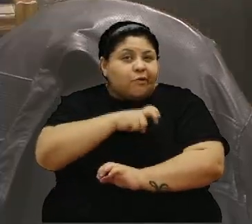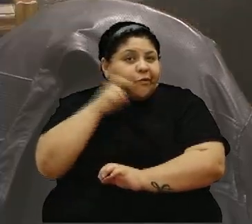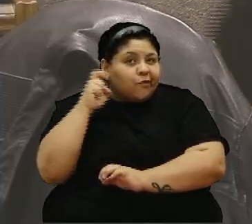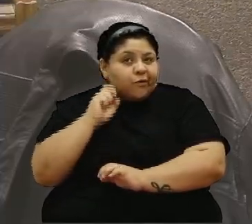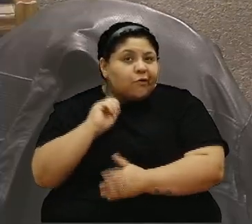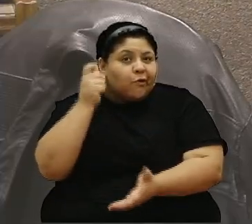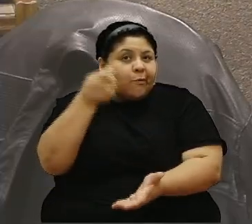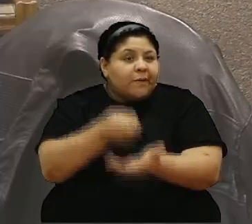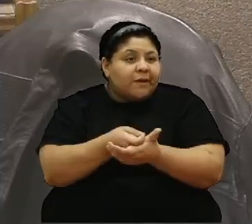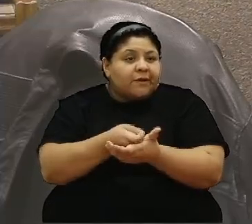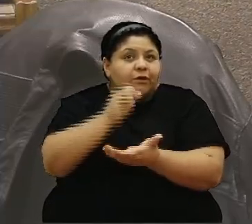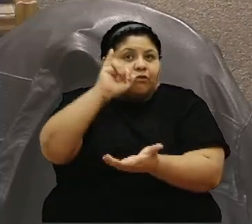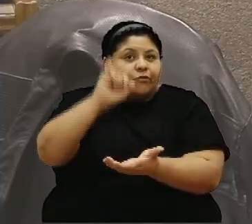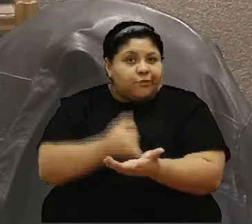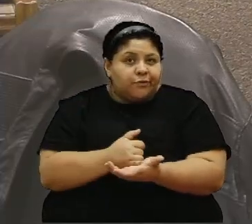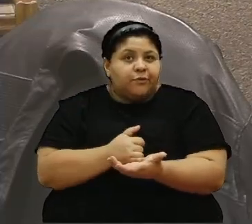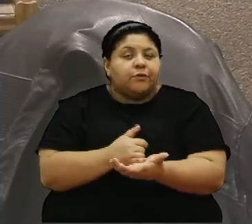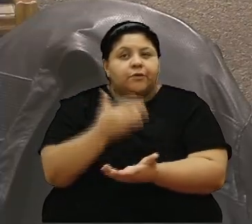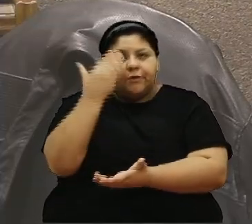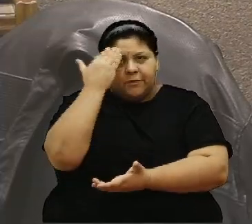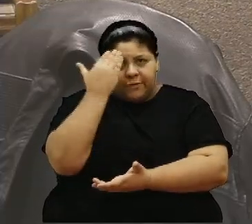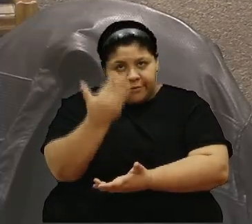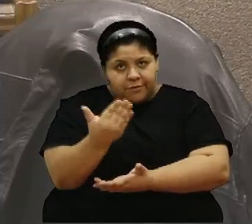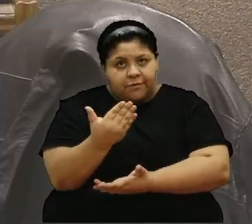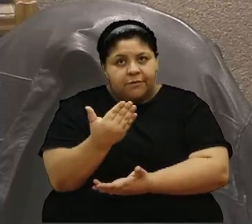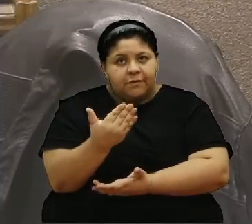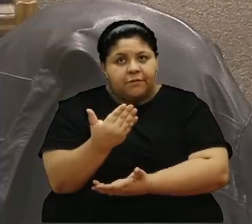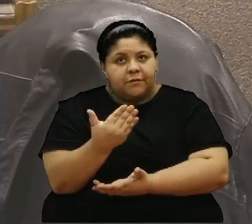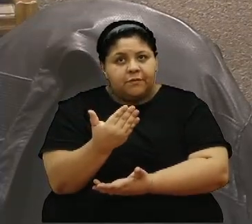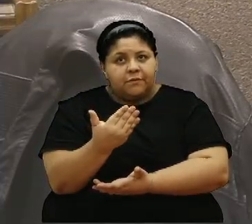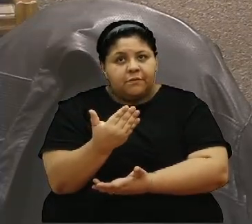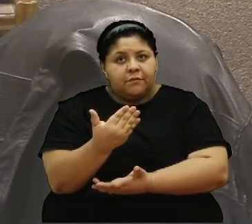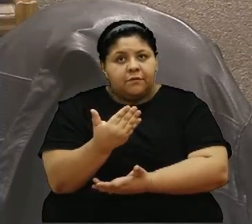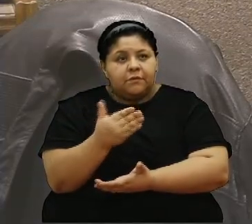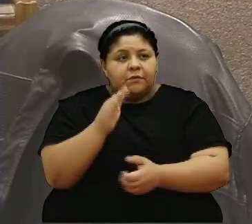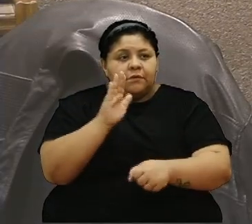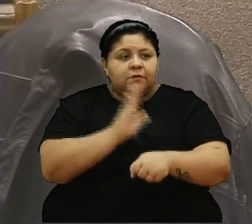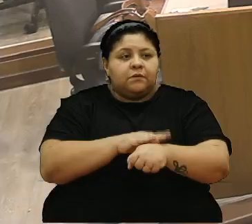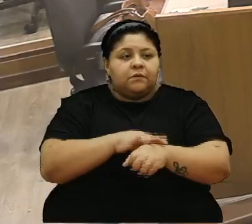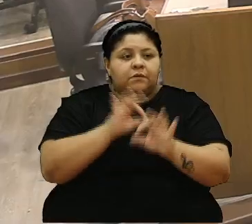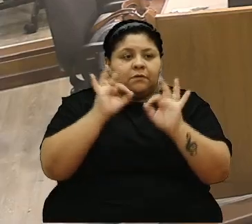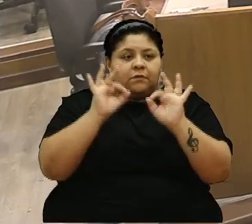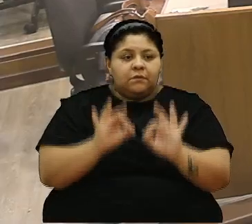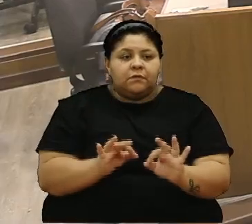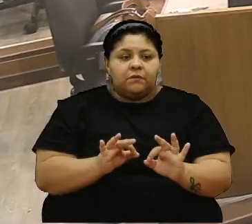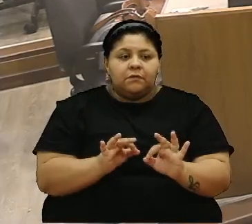pagador de impostos. Então, obrigado. E que no devido momento vou votar sim.